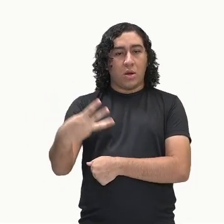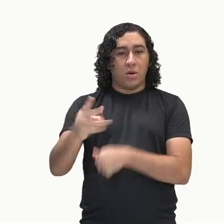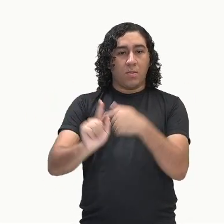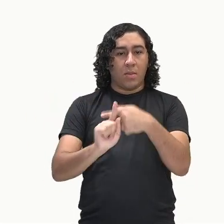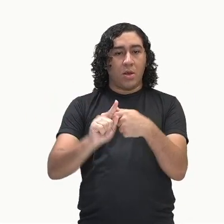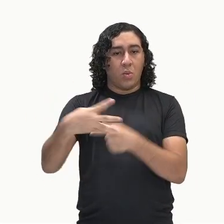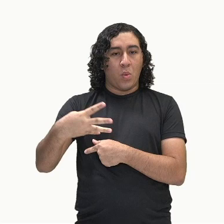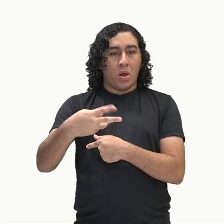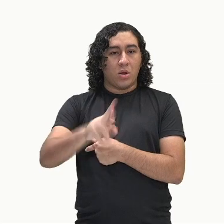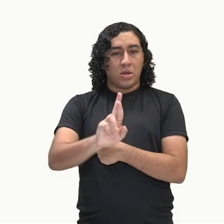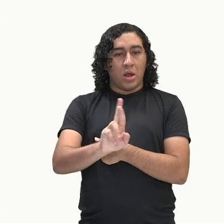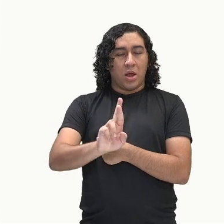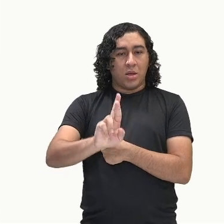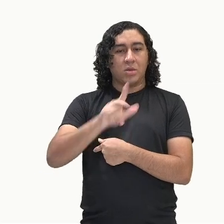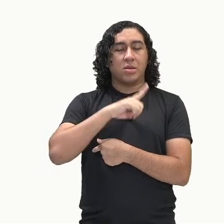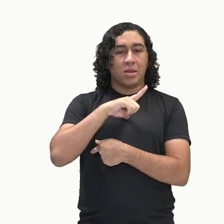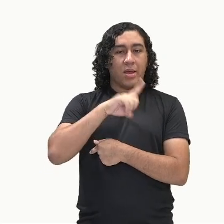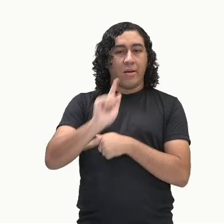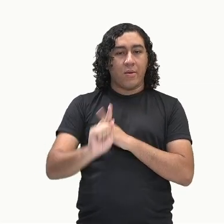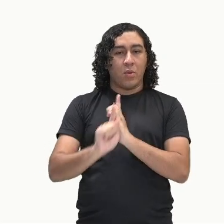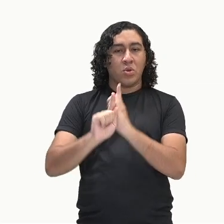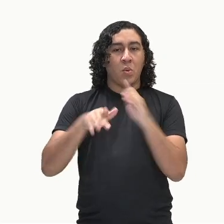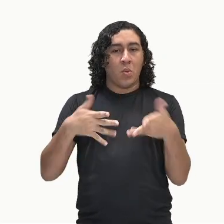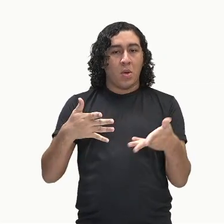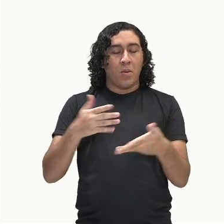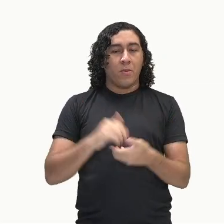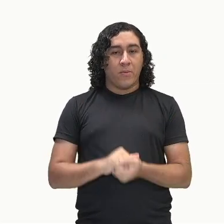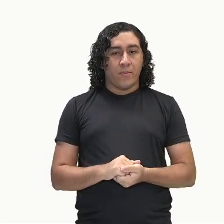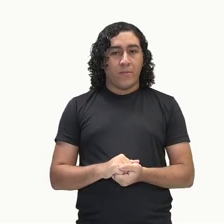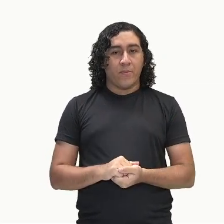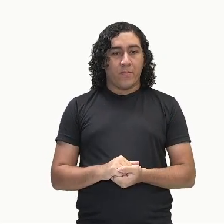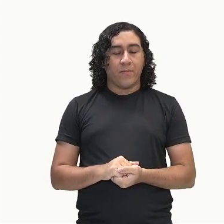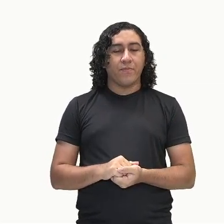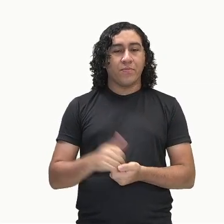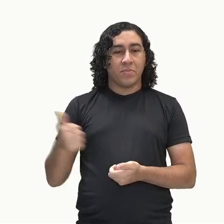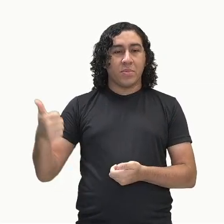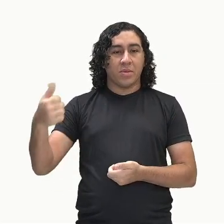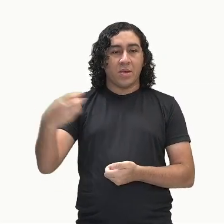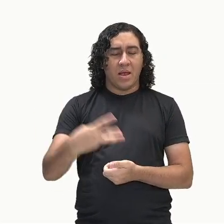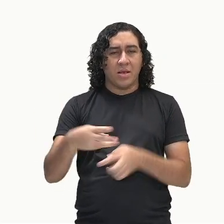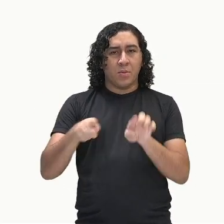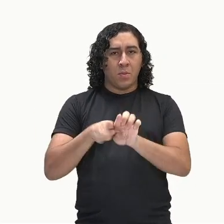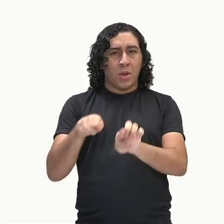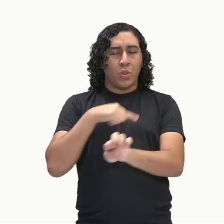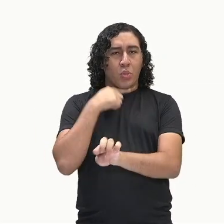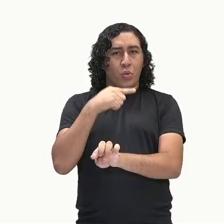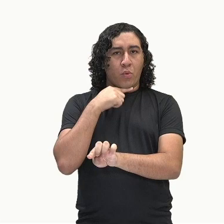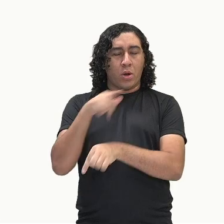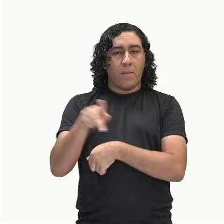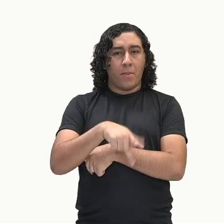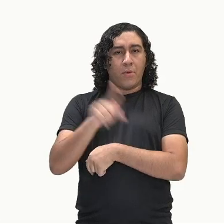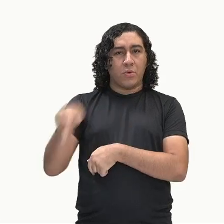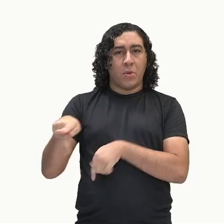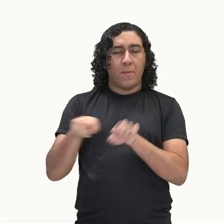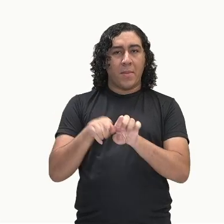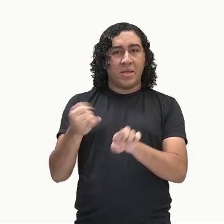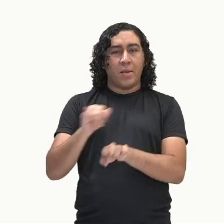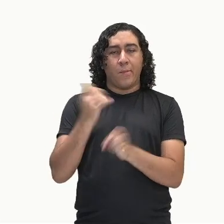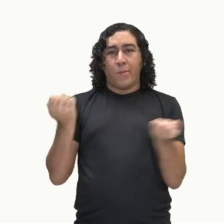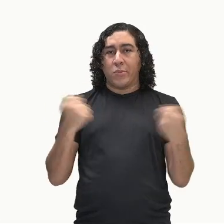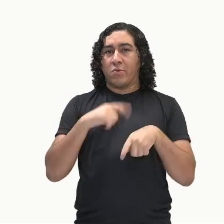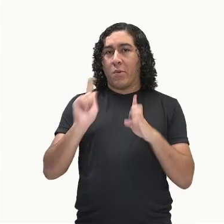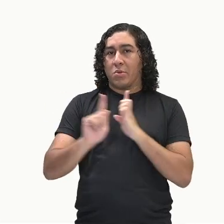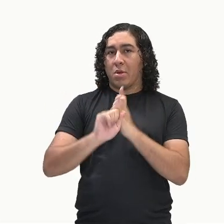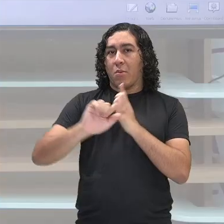vezes a razão, que eu vou chegar ali em 13. Aí você deve estar se perguntando, professor, mas se eu consigo encontrar o